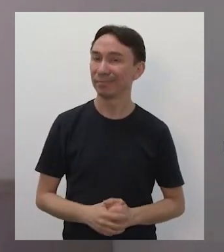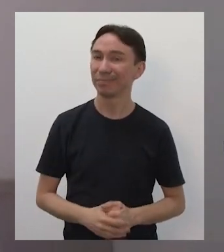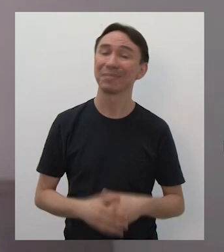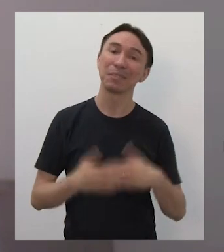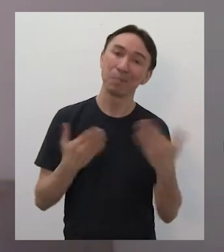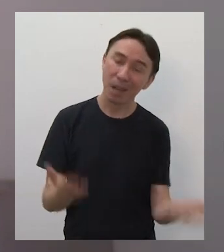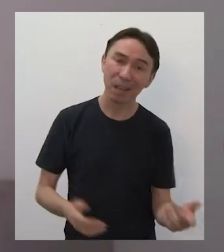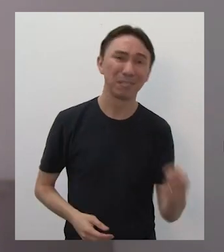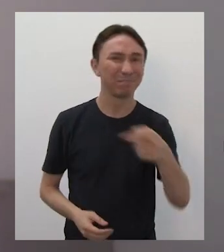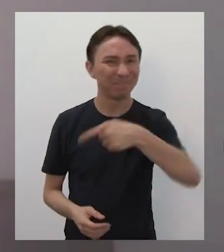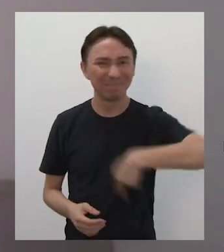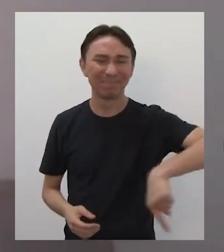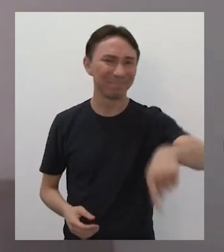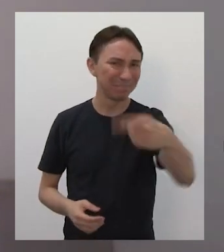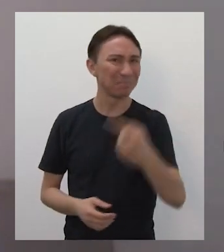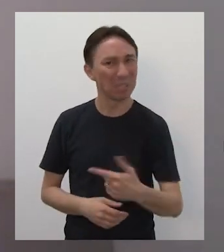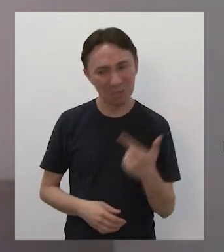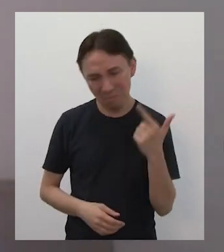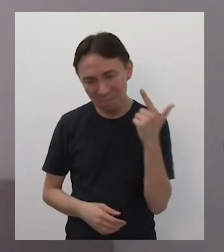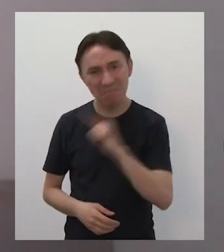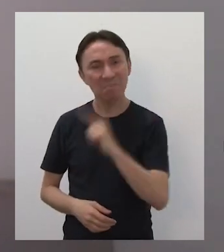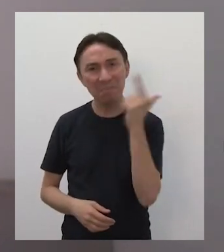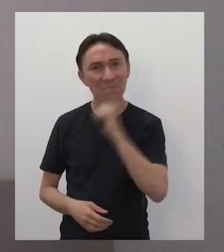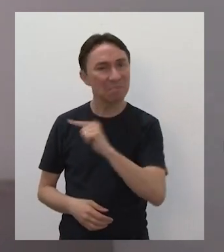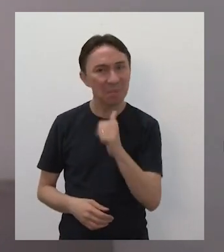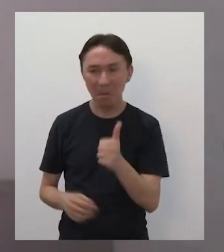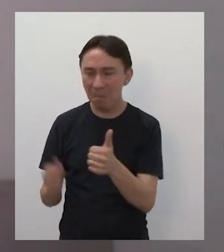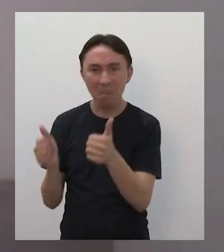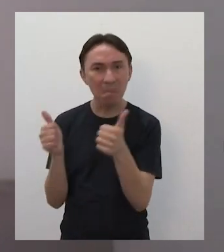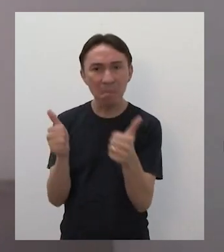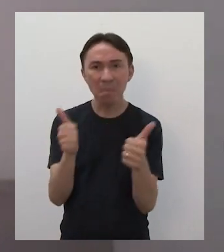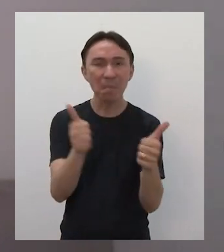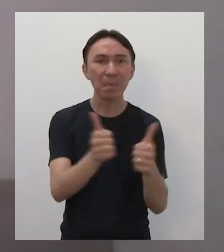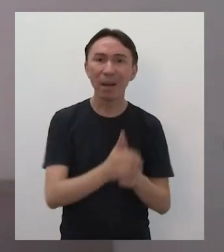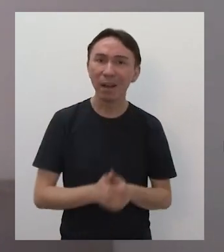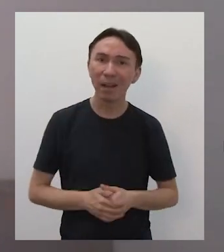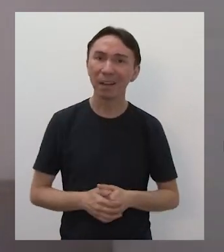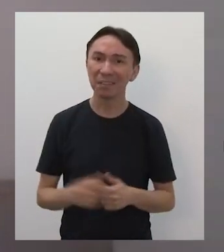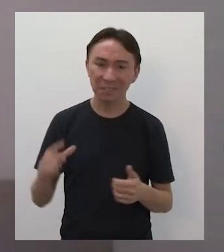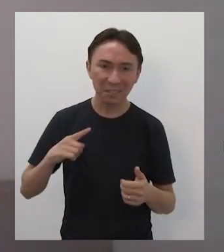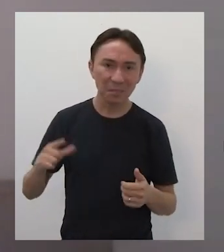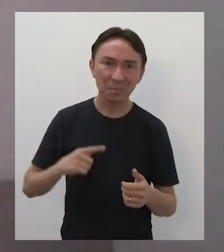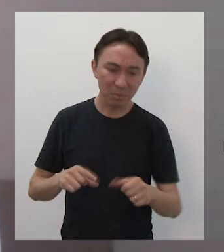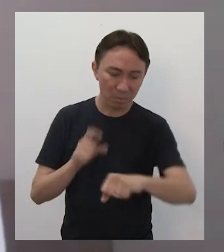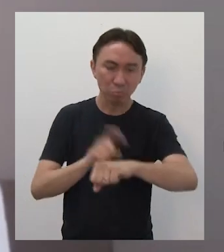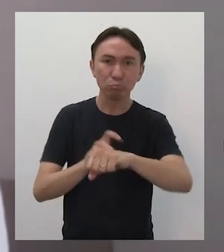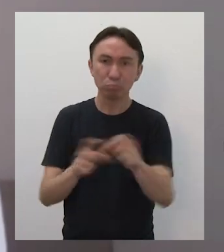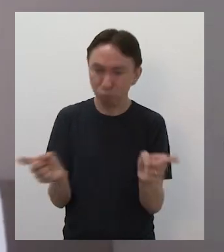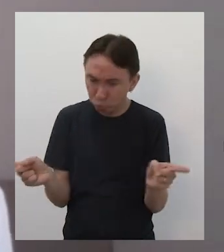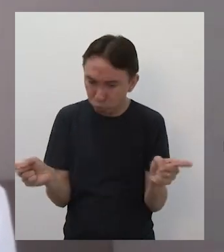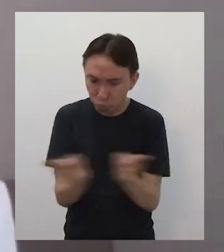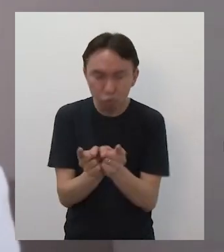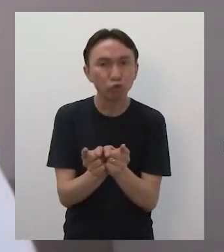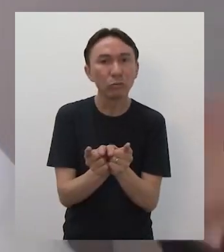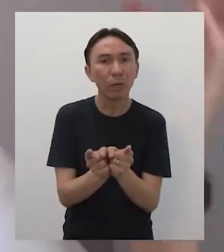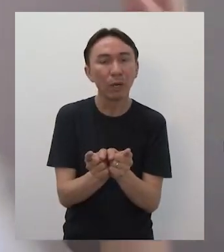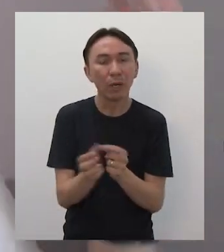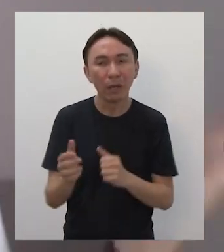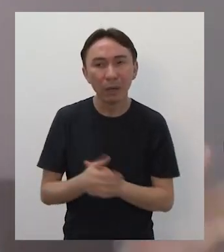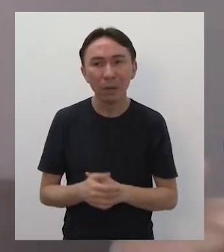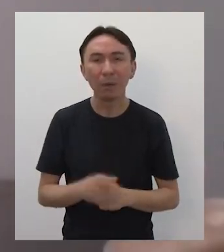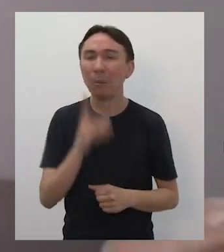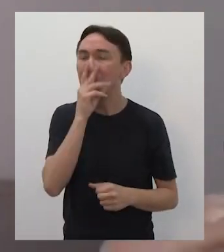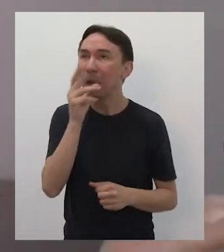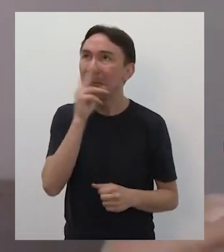tirando de letra, tá? A gente está indo muito bem, gente. Foi pouco tempo, porque, assim, parecem longos,